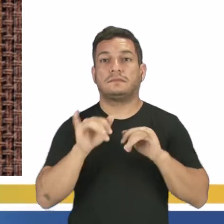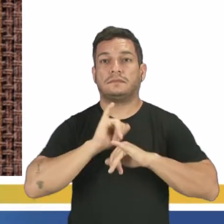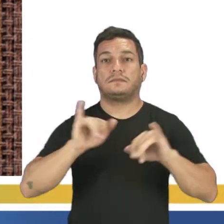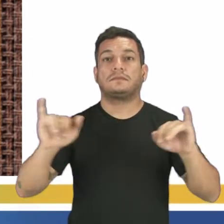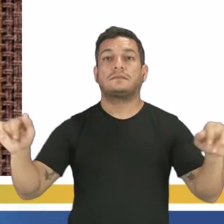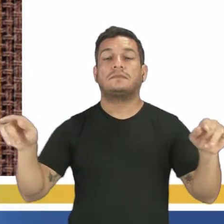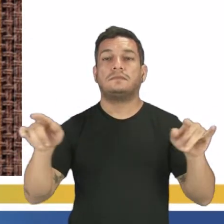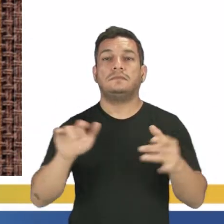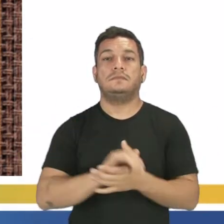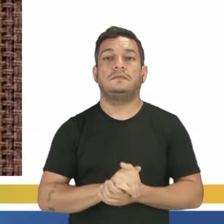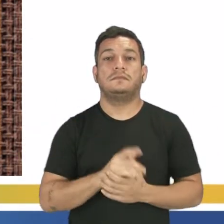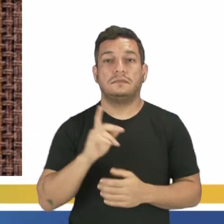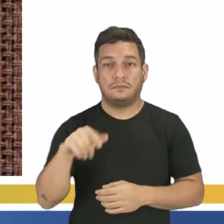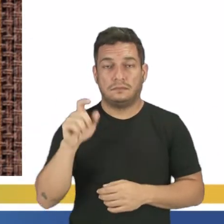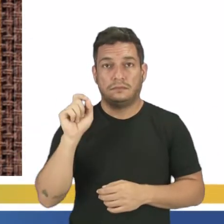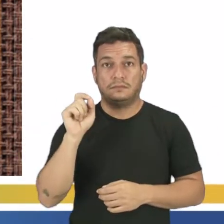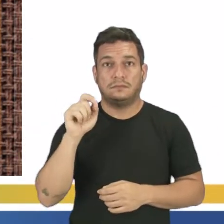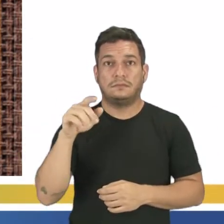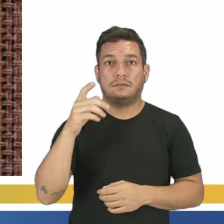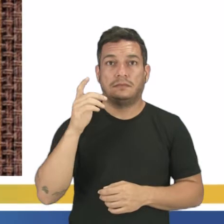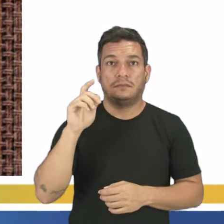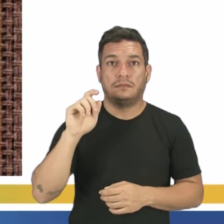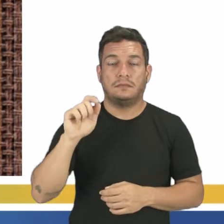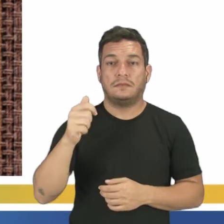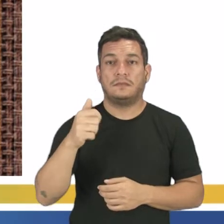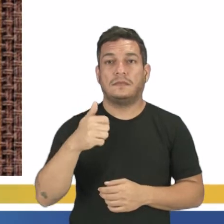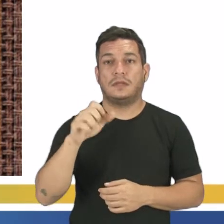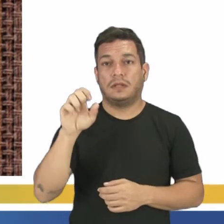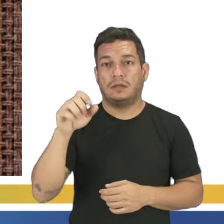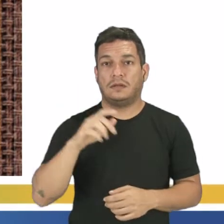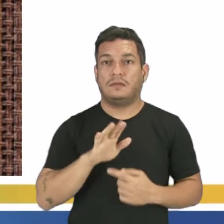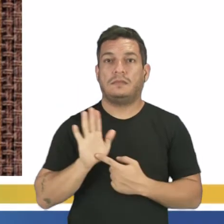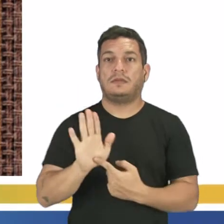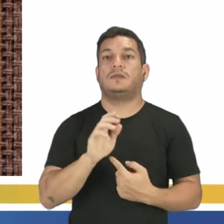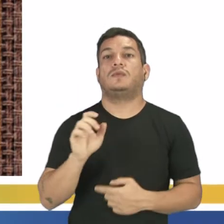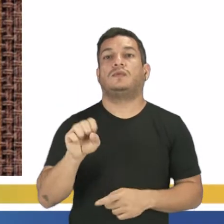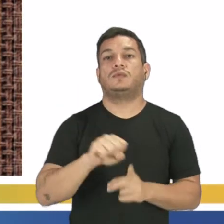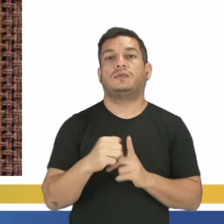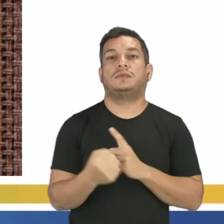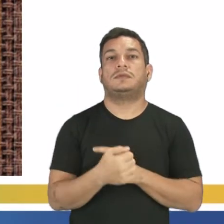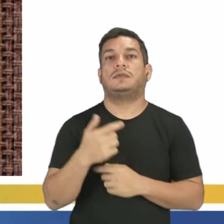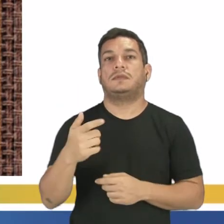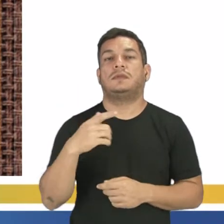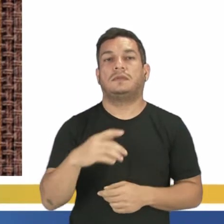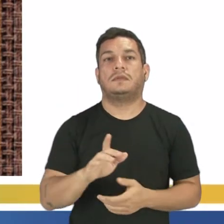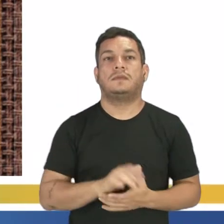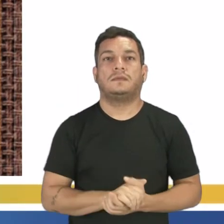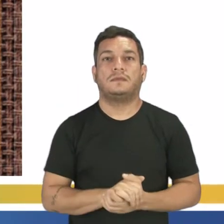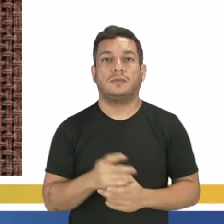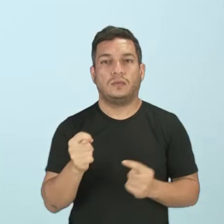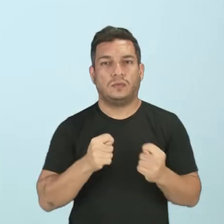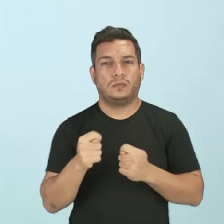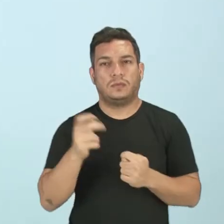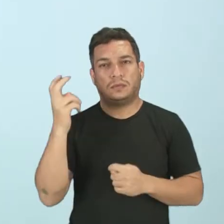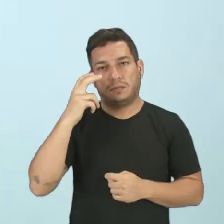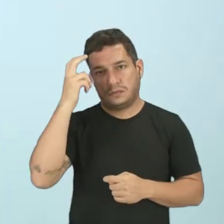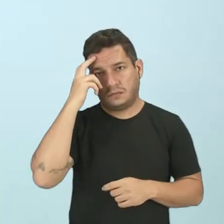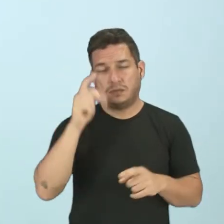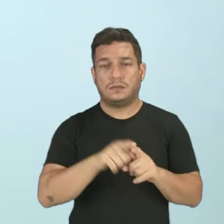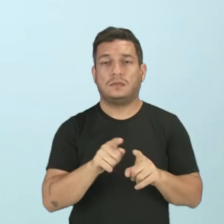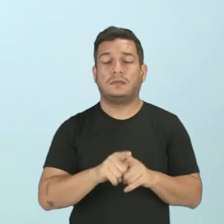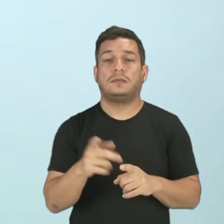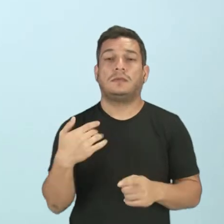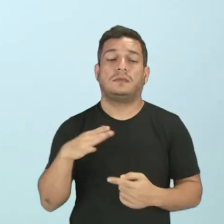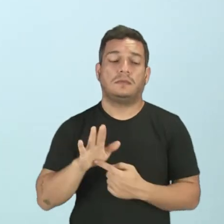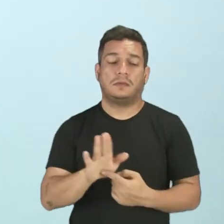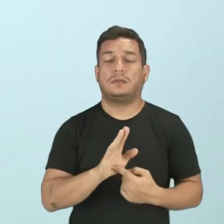e publicidade, sinal de status social, prestígio político e controle da cultura. Então, aquilo que